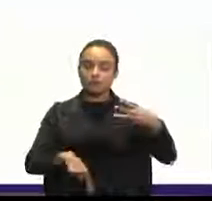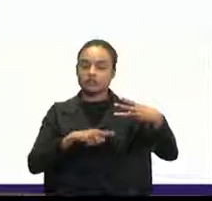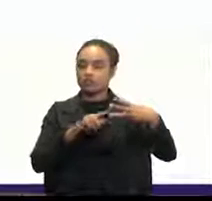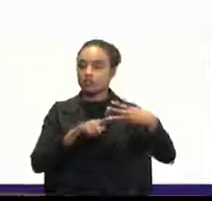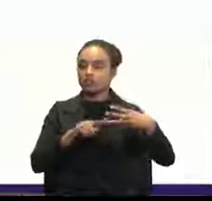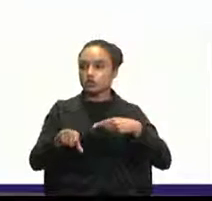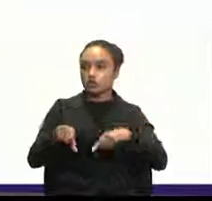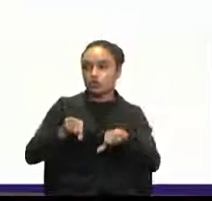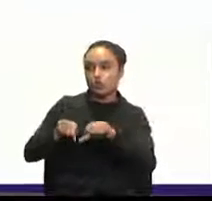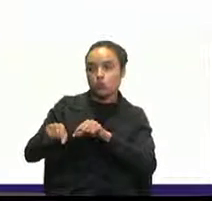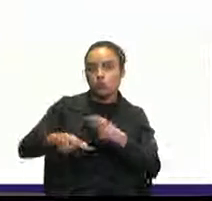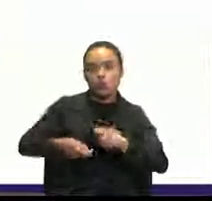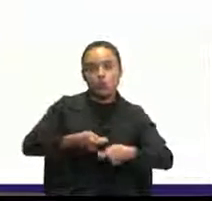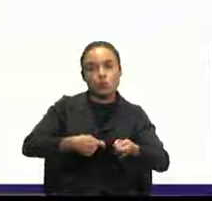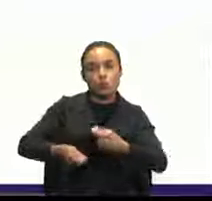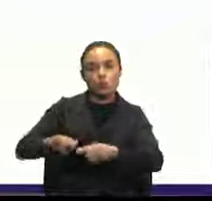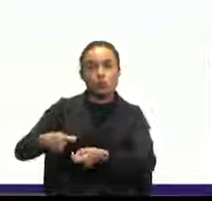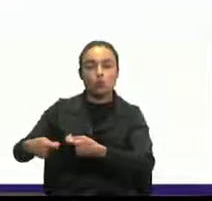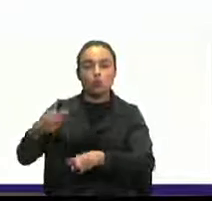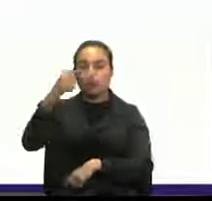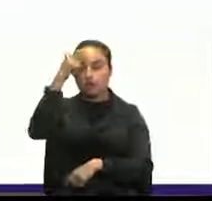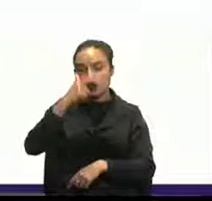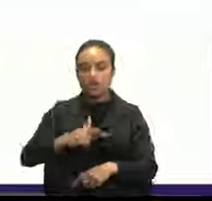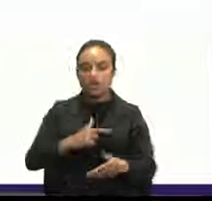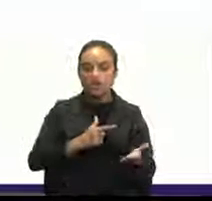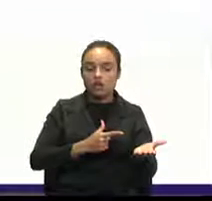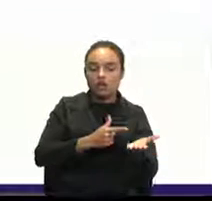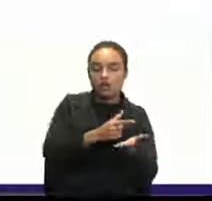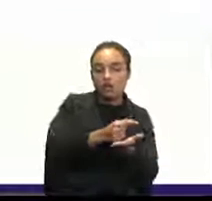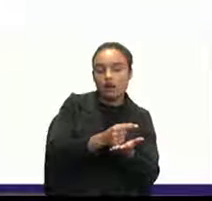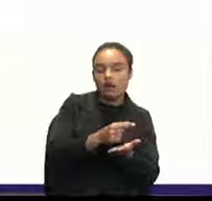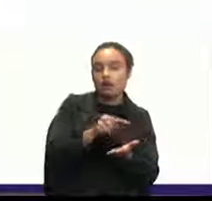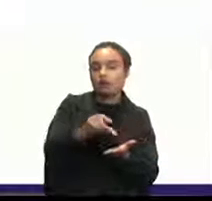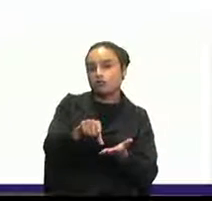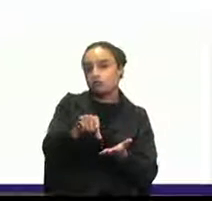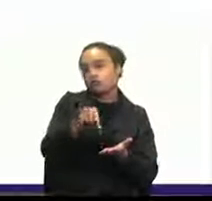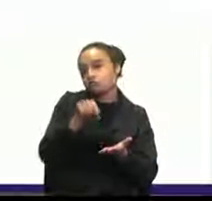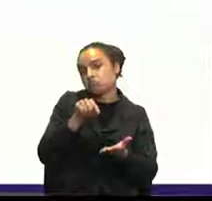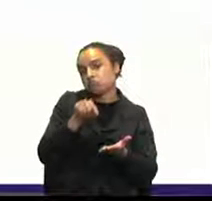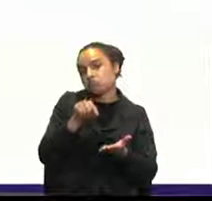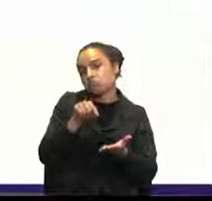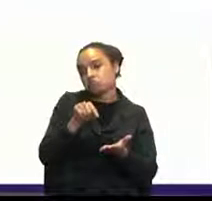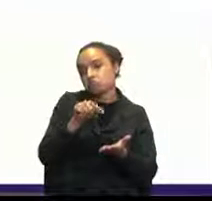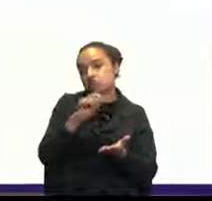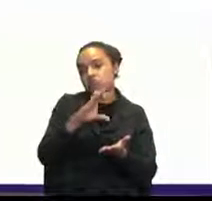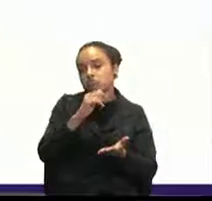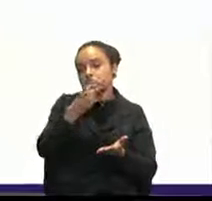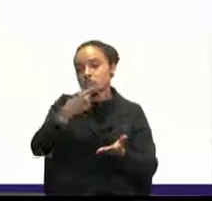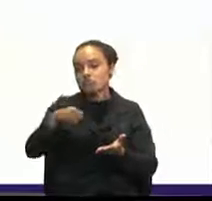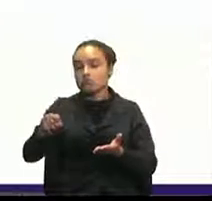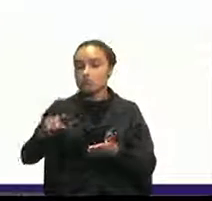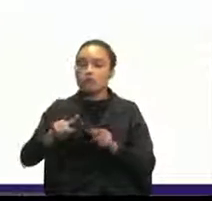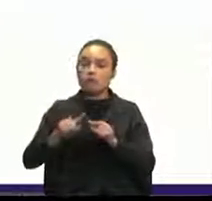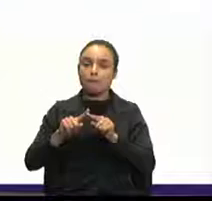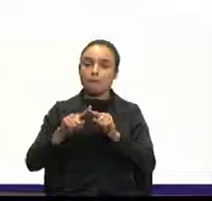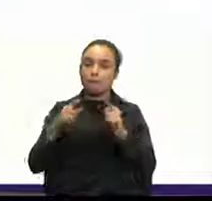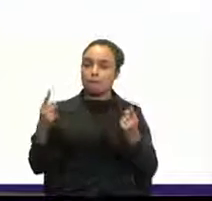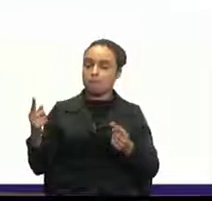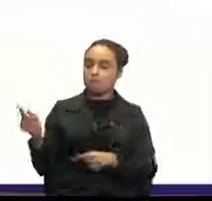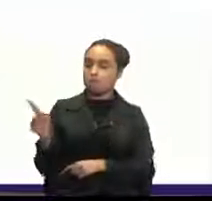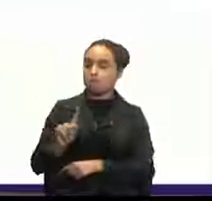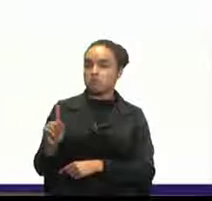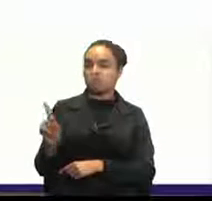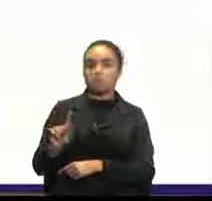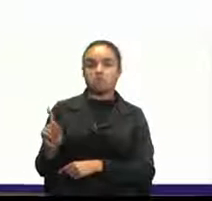aqui no caso o comprador ele vai comprar uma opção de comprar aquela ação porém ele não